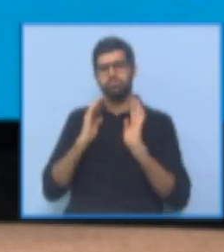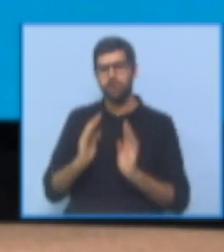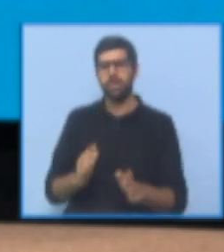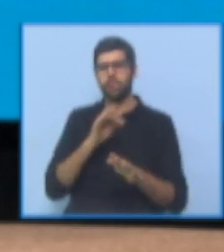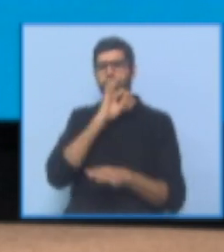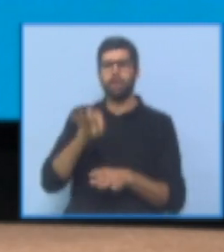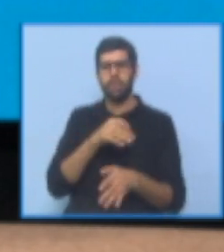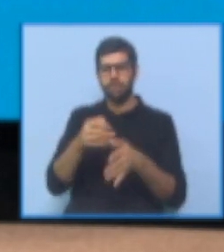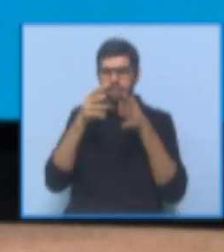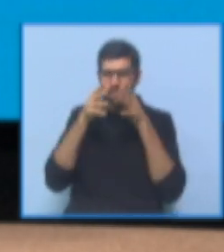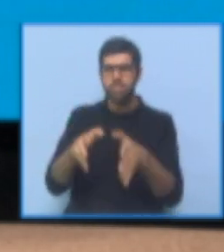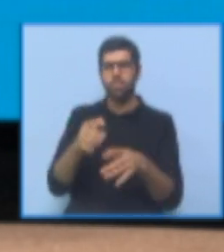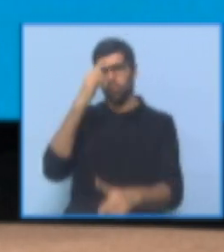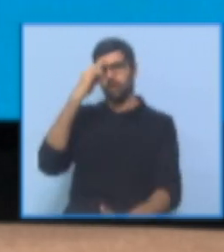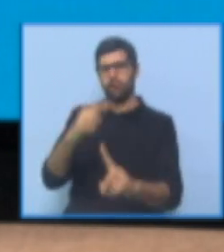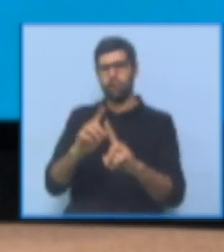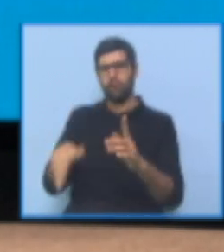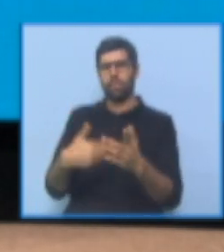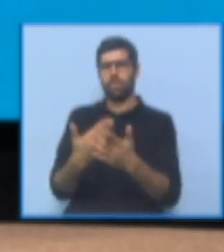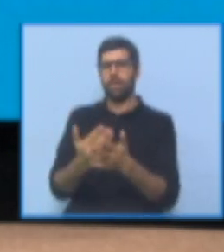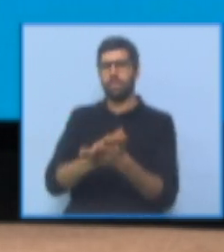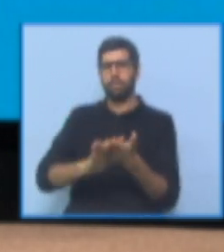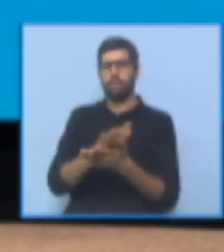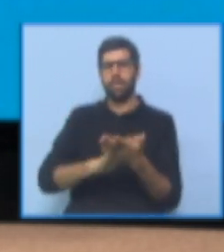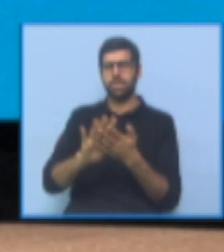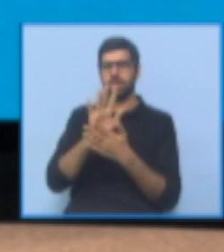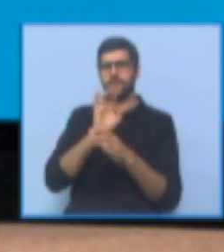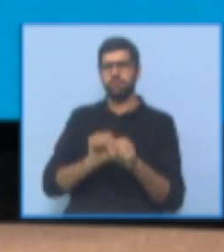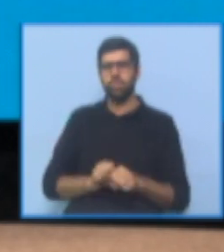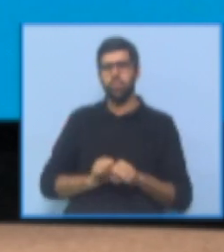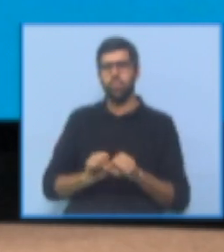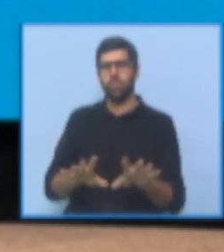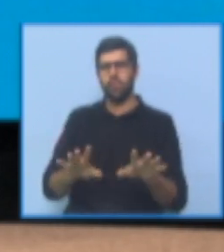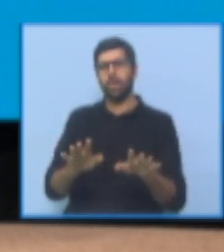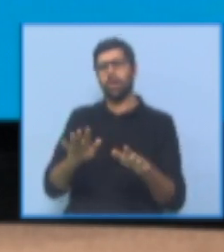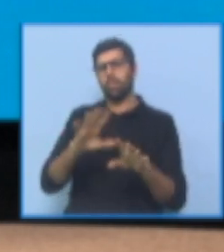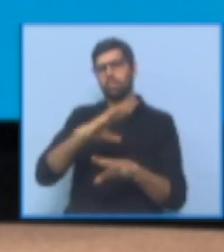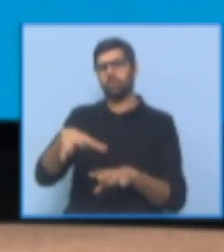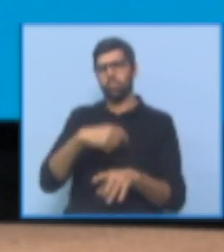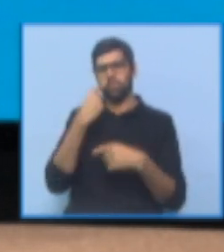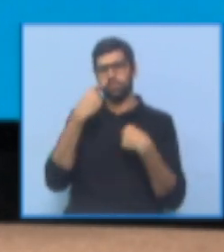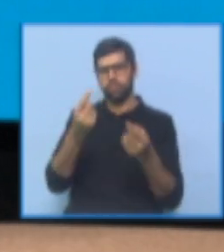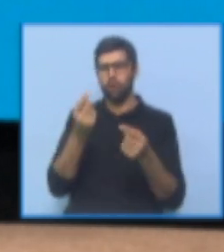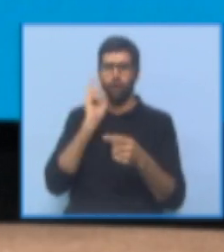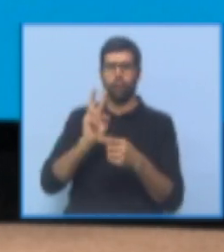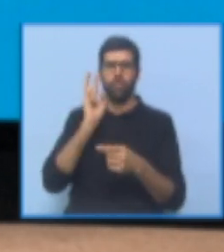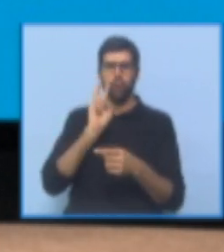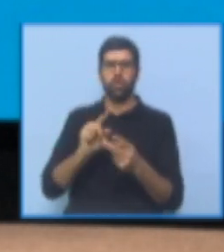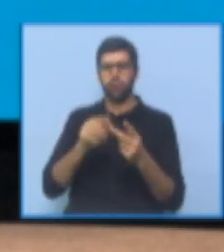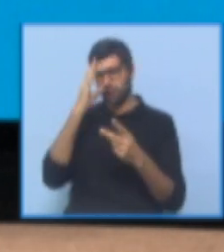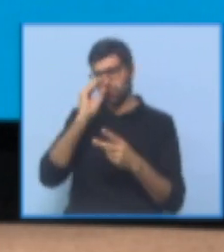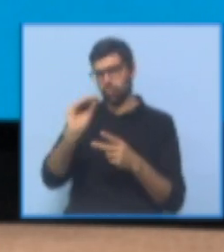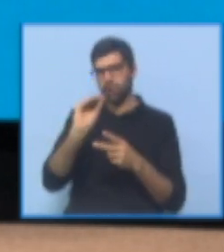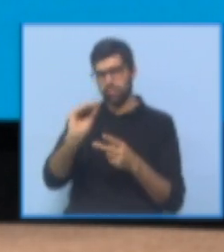família para que ela possa ser um foco onde se possa irradiar luz para o mundo, a nível dos valores, a